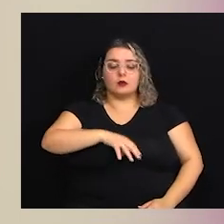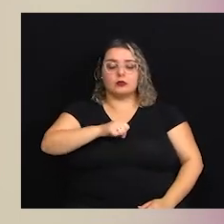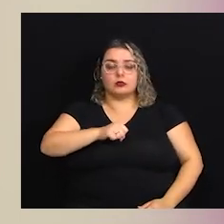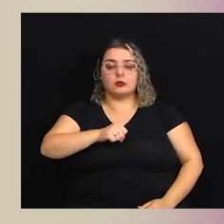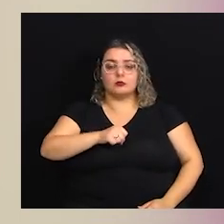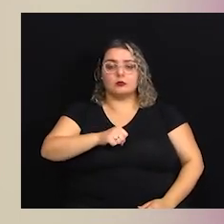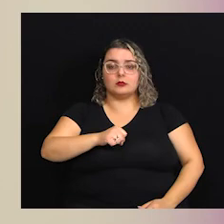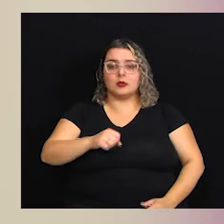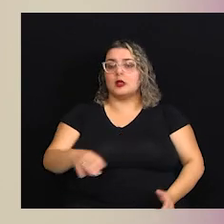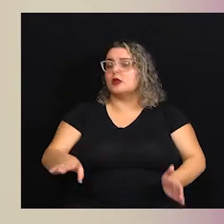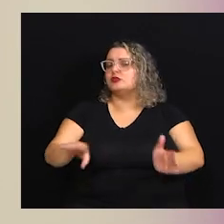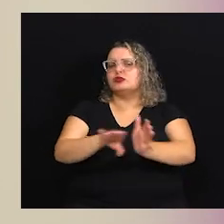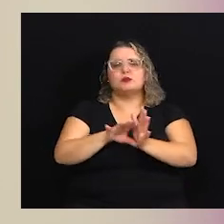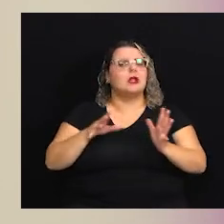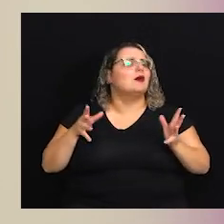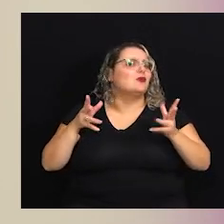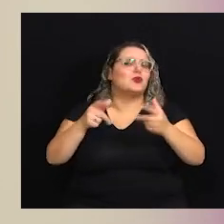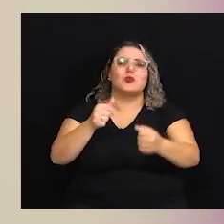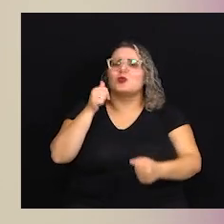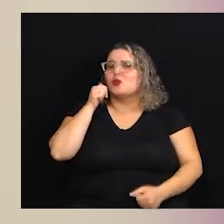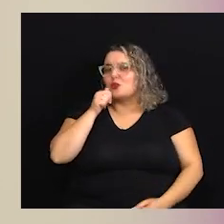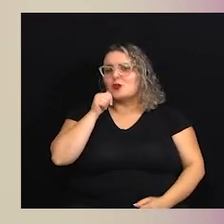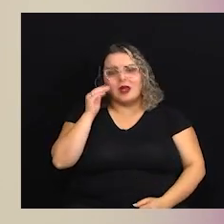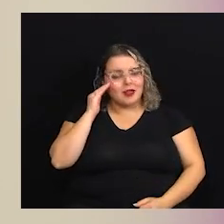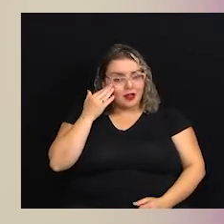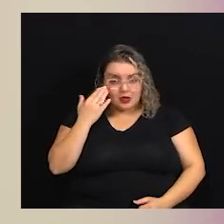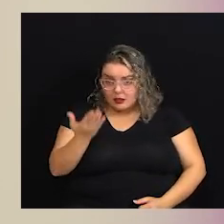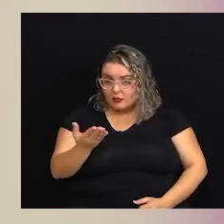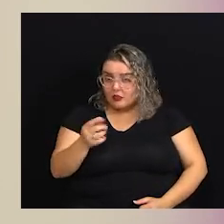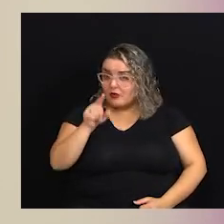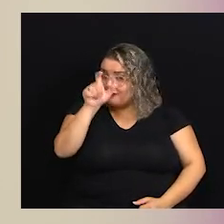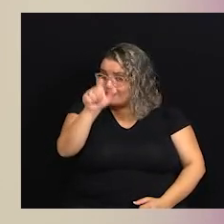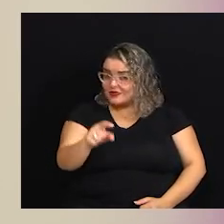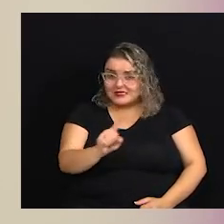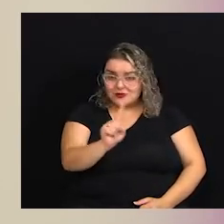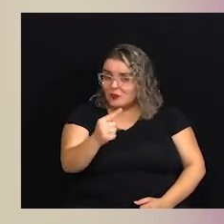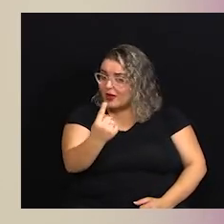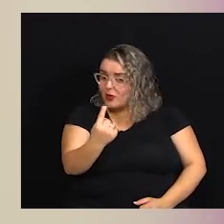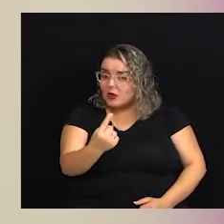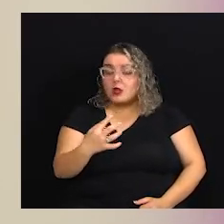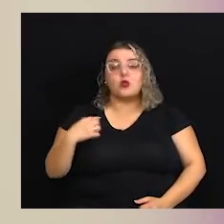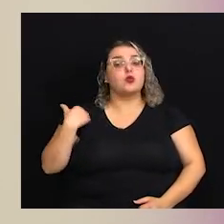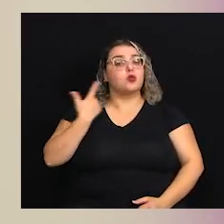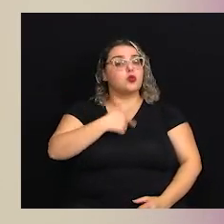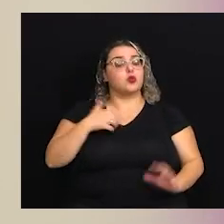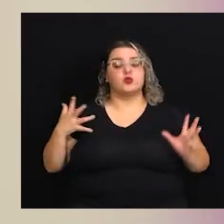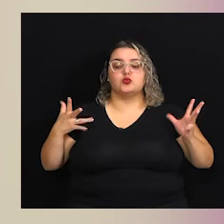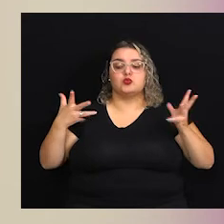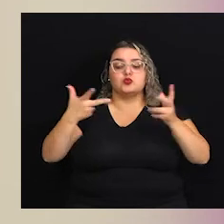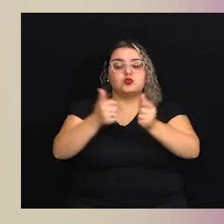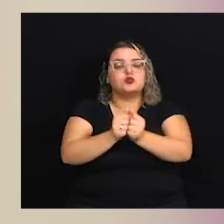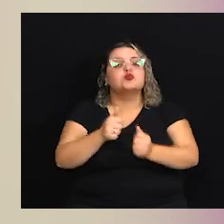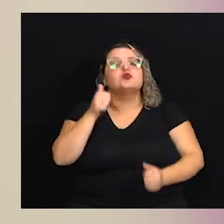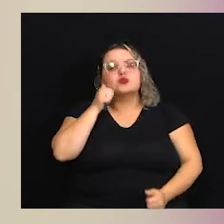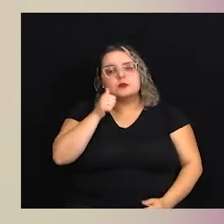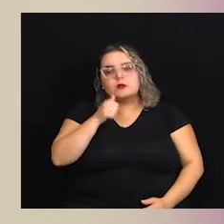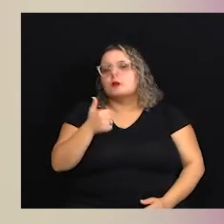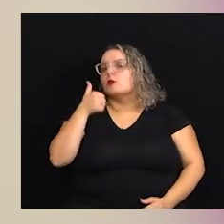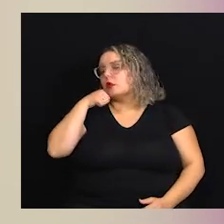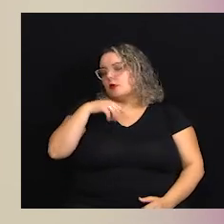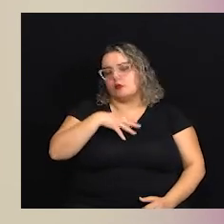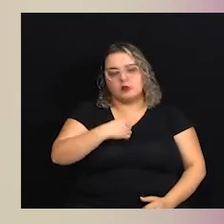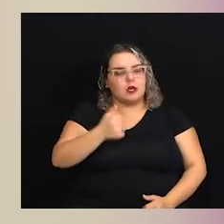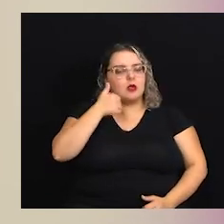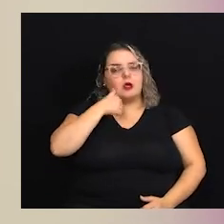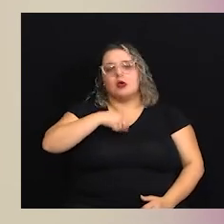a menopausa ela vem para todas as mulheres. Primeiro, entenda isso. Você não está única, nós estamos todas unidas. Isso vai